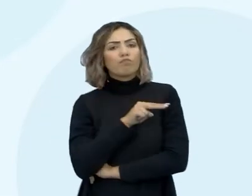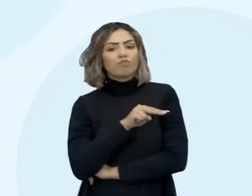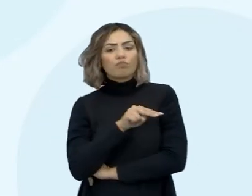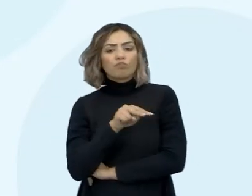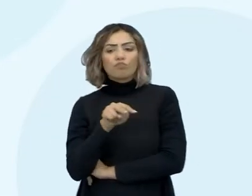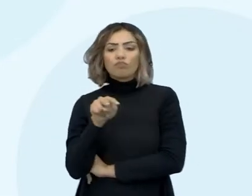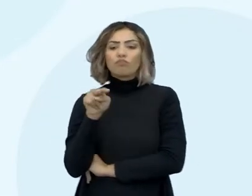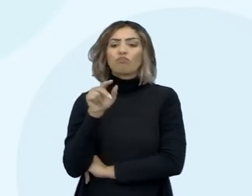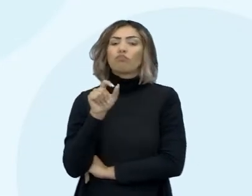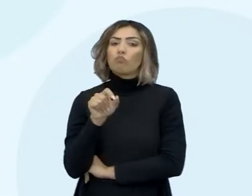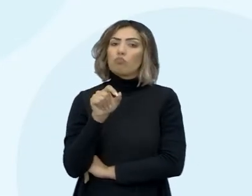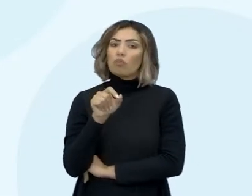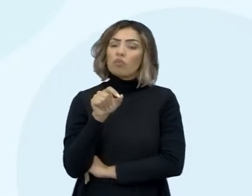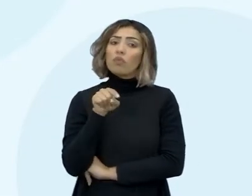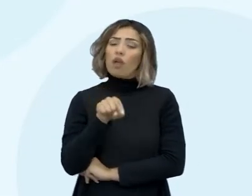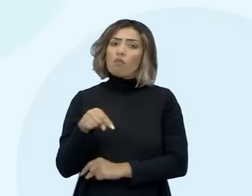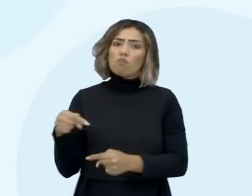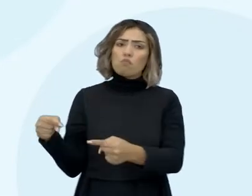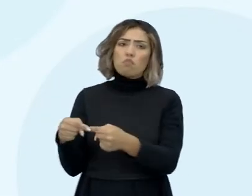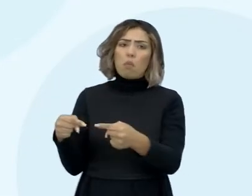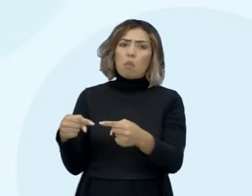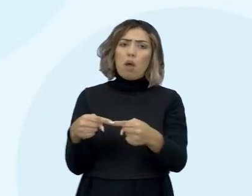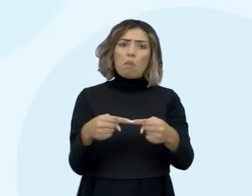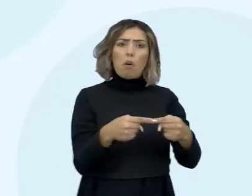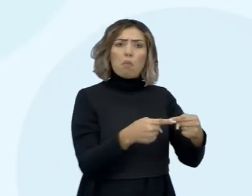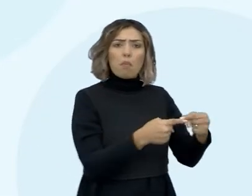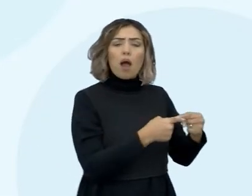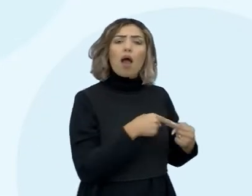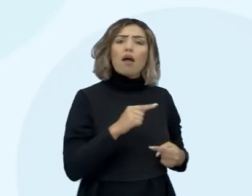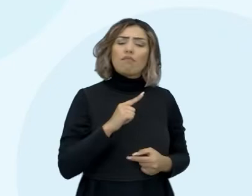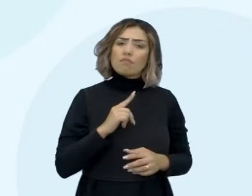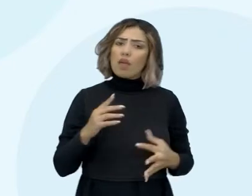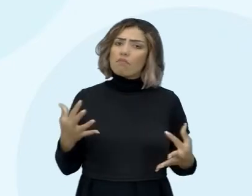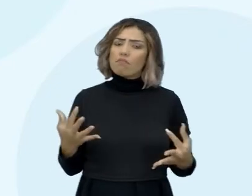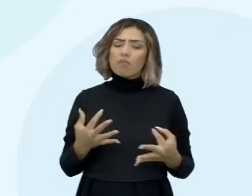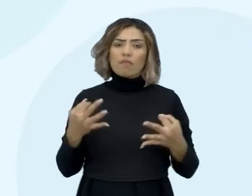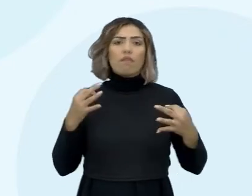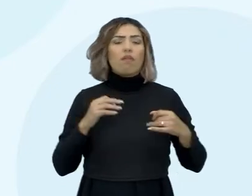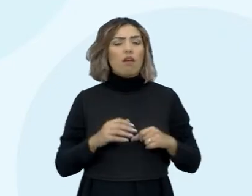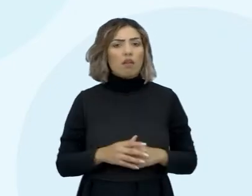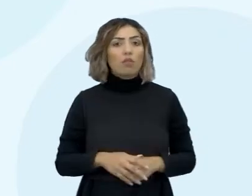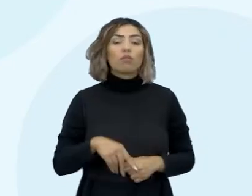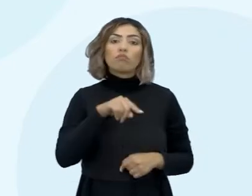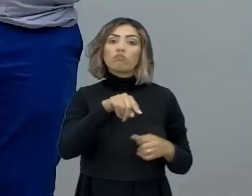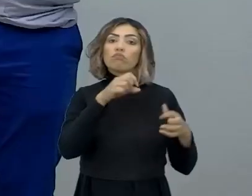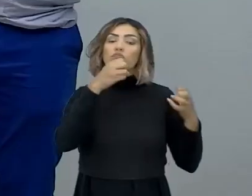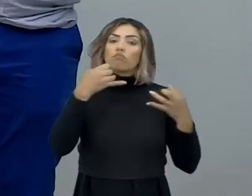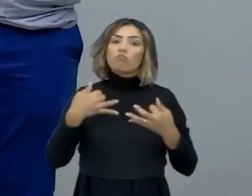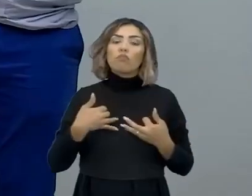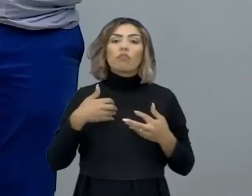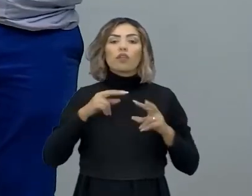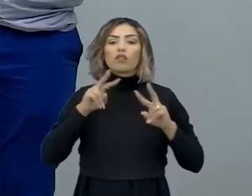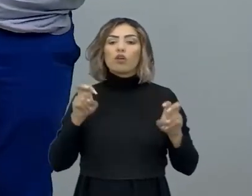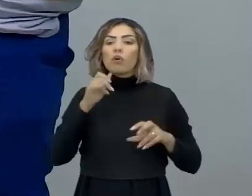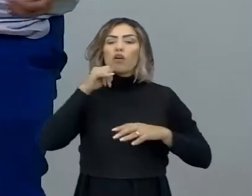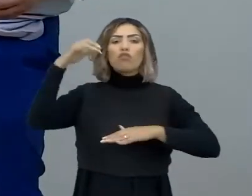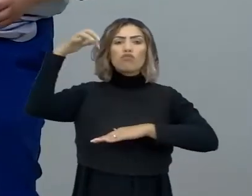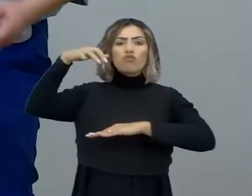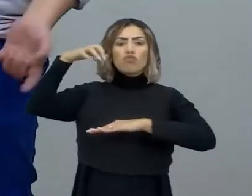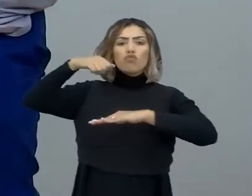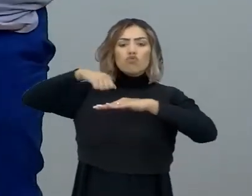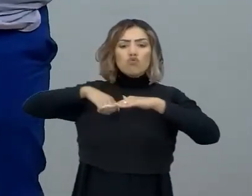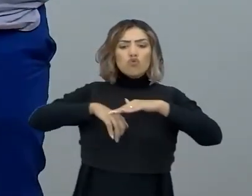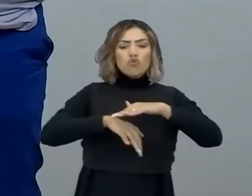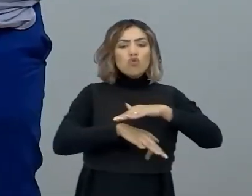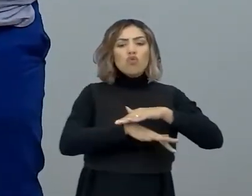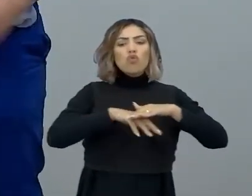tá tudo muito bem amarradinho. Muito. Então, Muito. você falou da saída de esgoto, todas essas coisas, que também pode